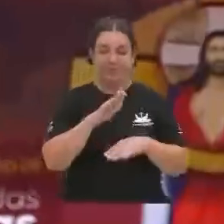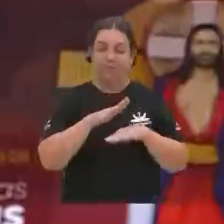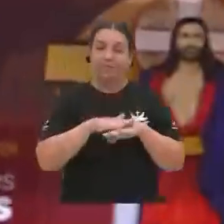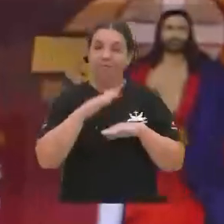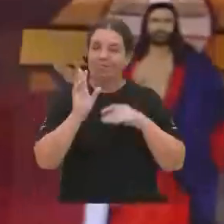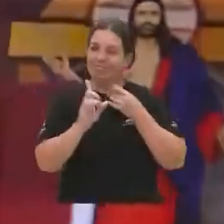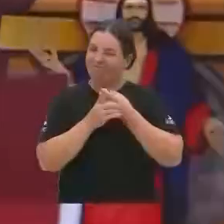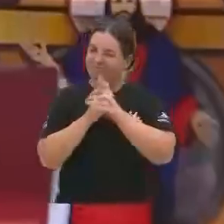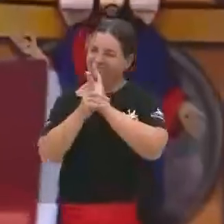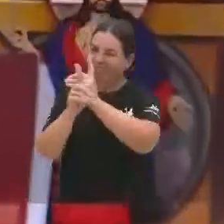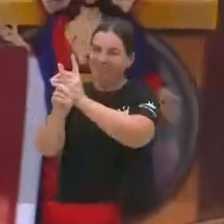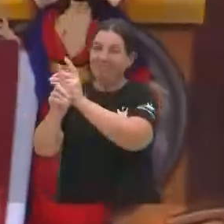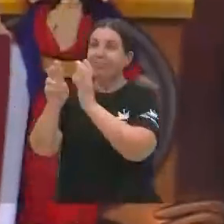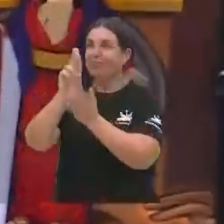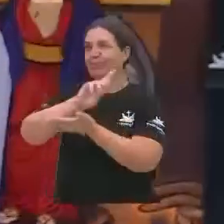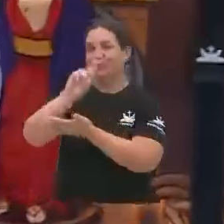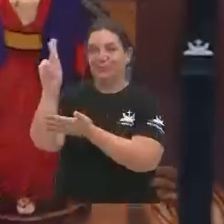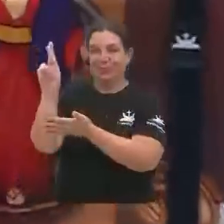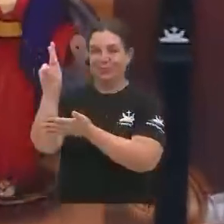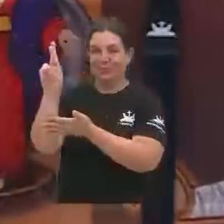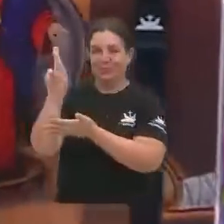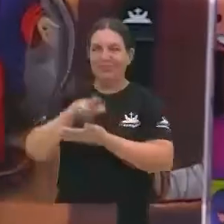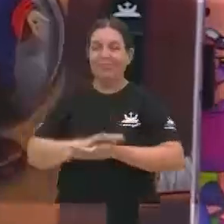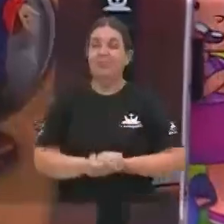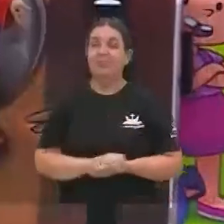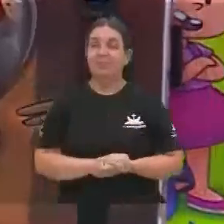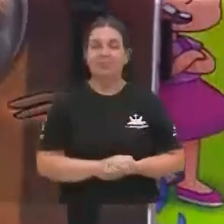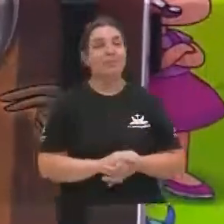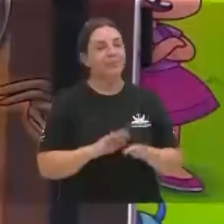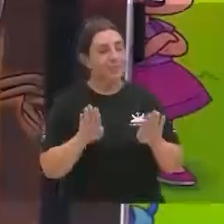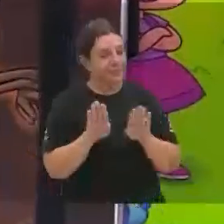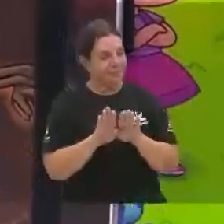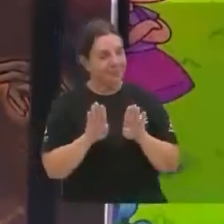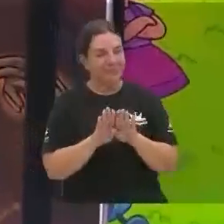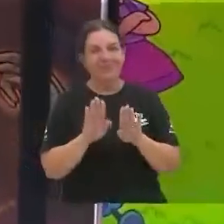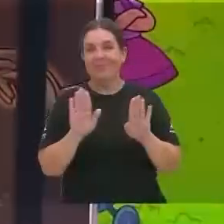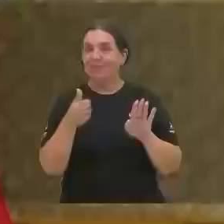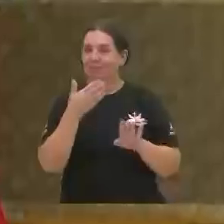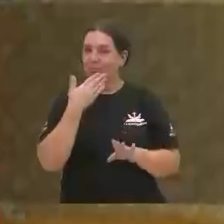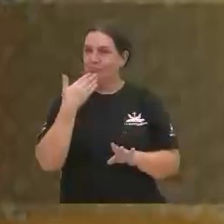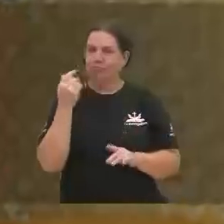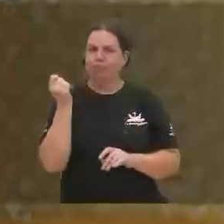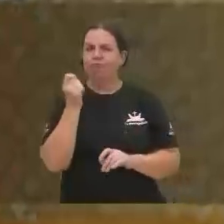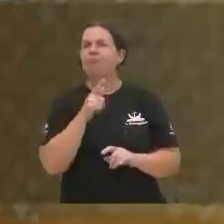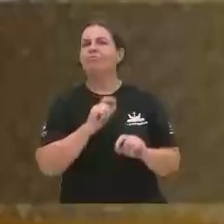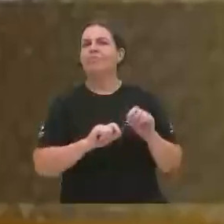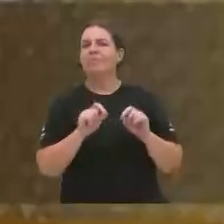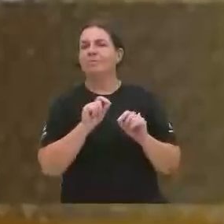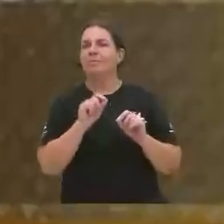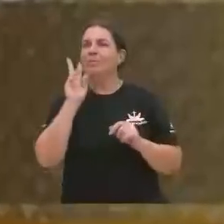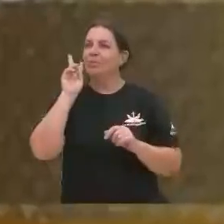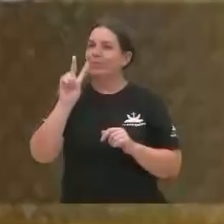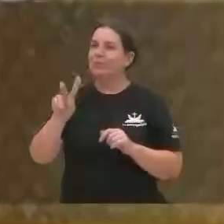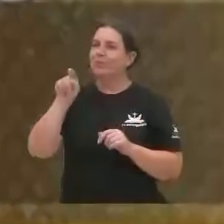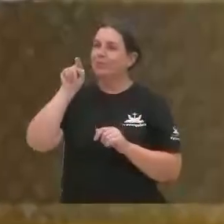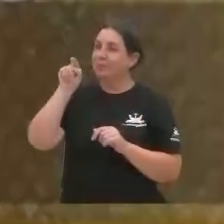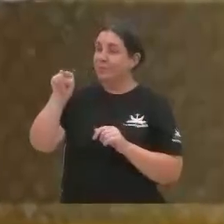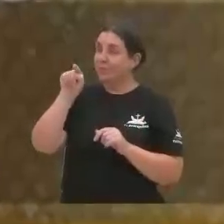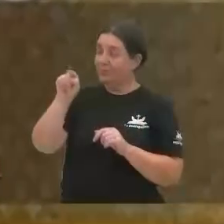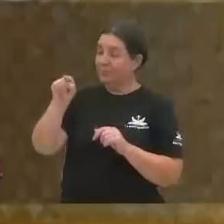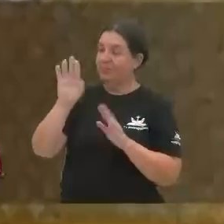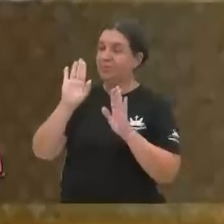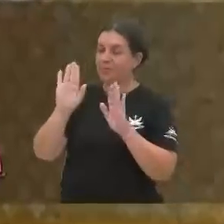discípulos do Senhor e nada melhor do que contemplado neste ato